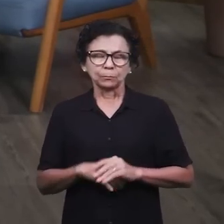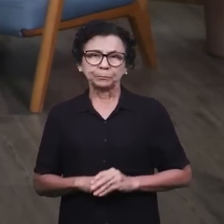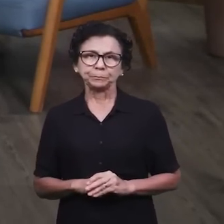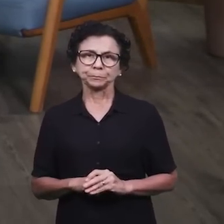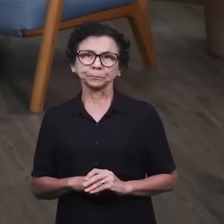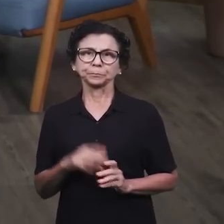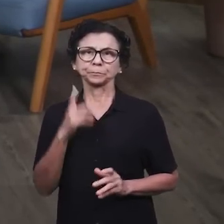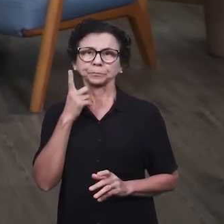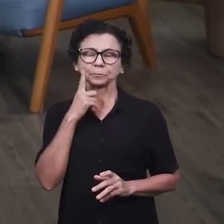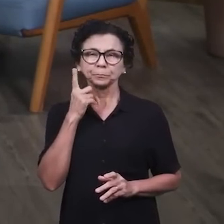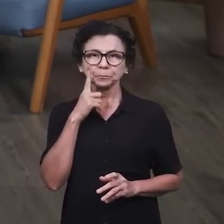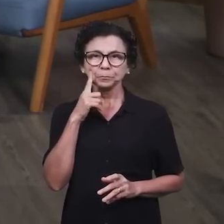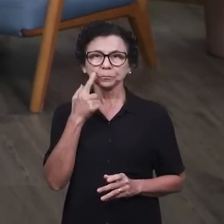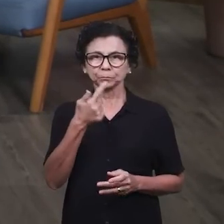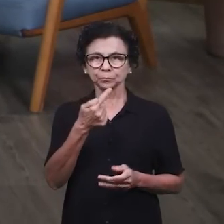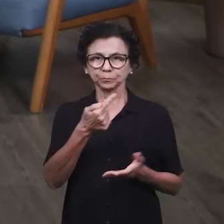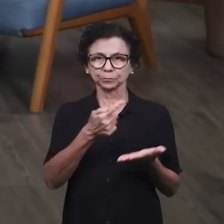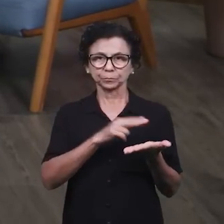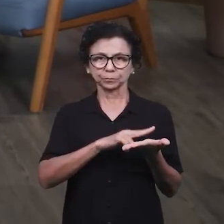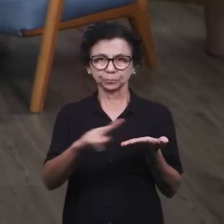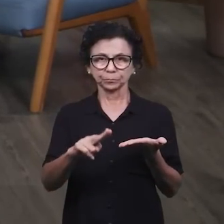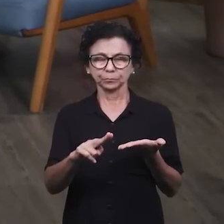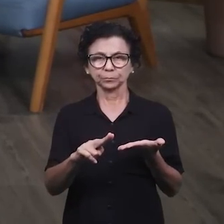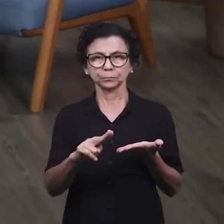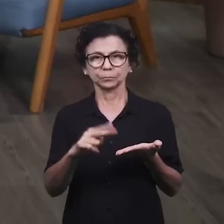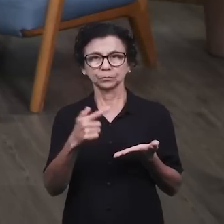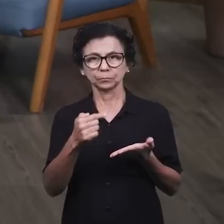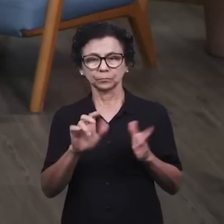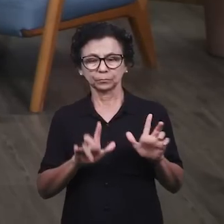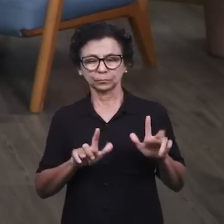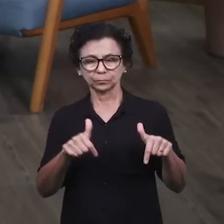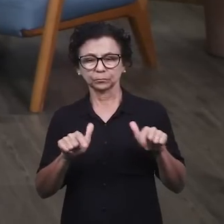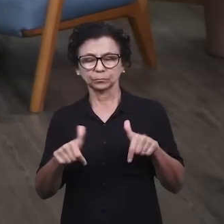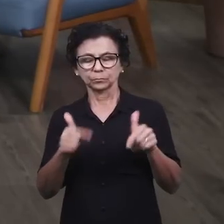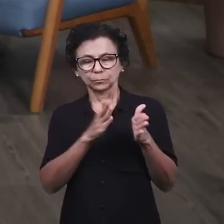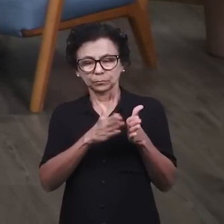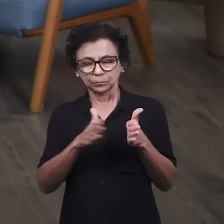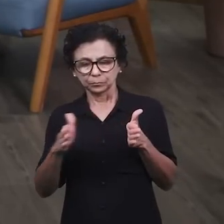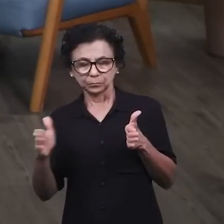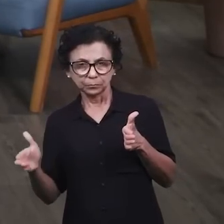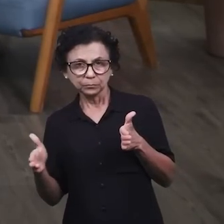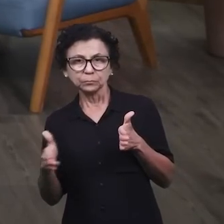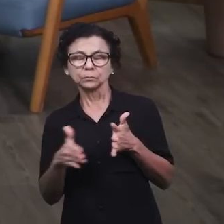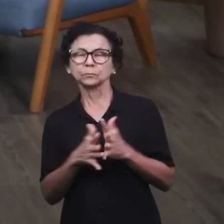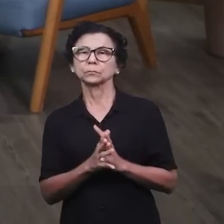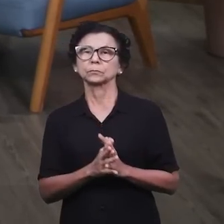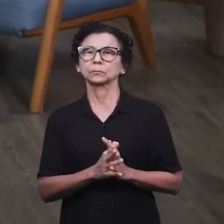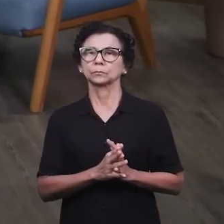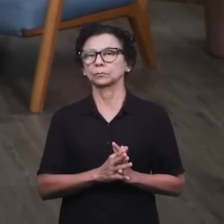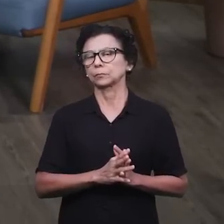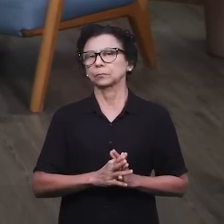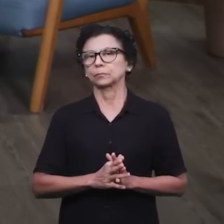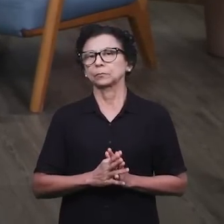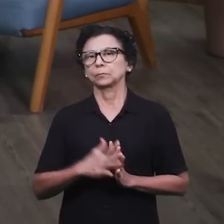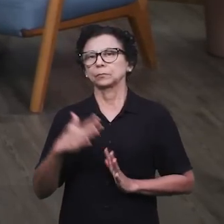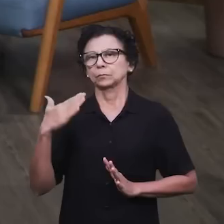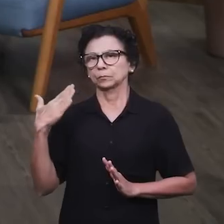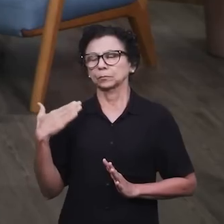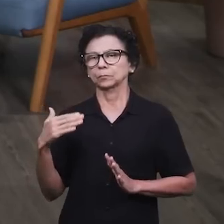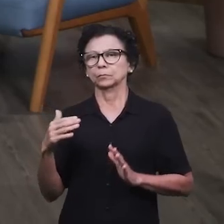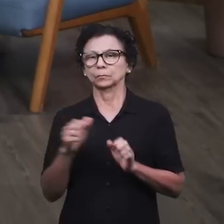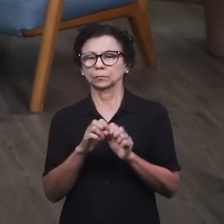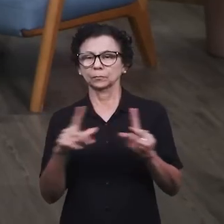que é aquela que nós entendemos que não vai subir para morar com o Senhor eternamente. E na segunda parte da sua